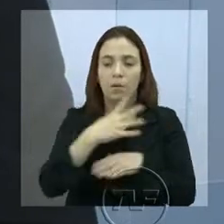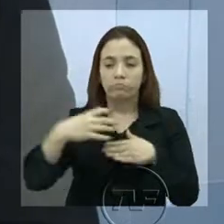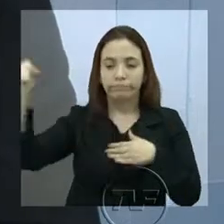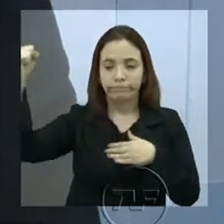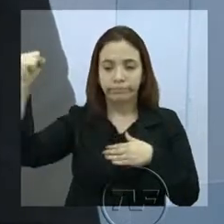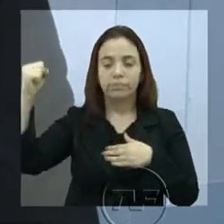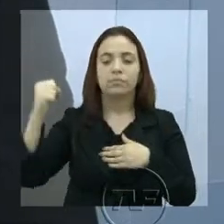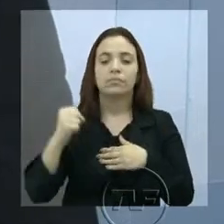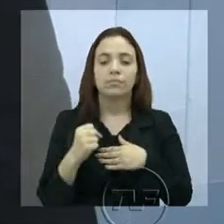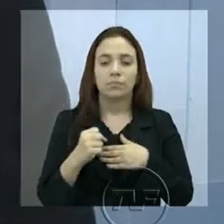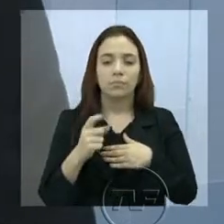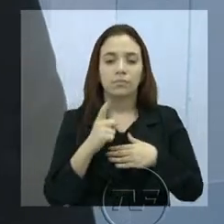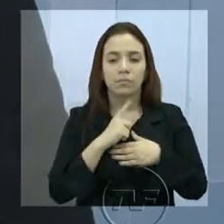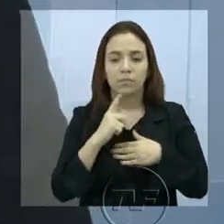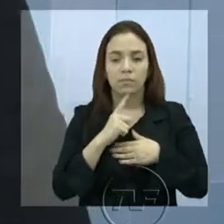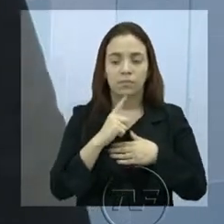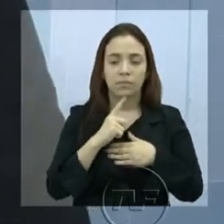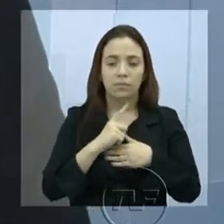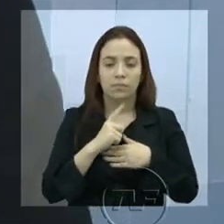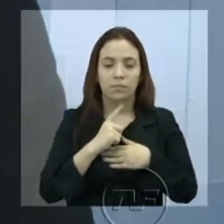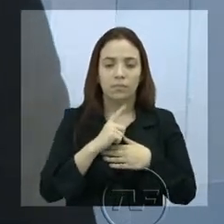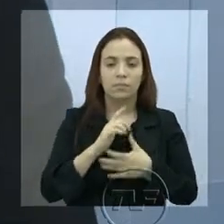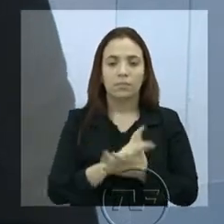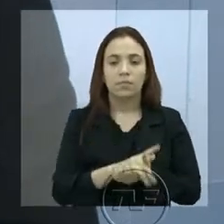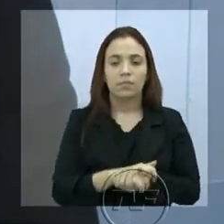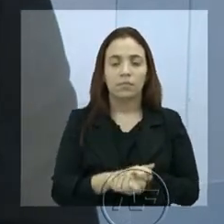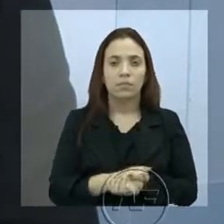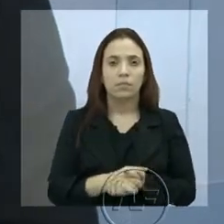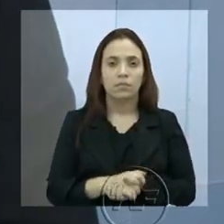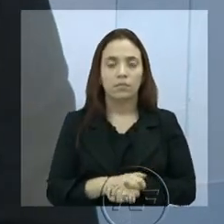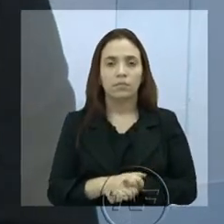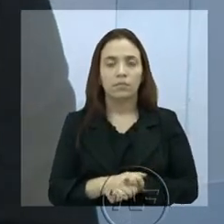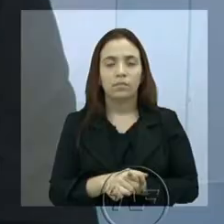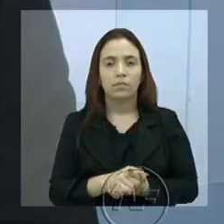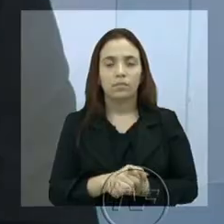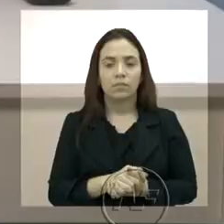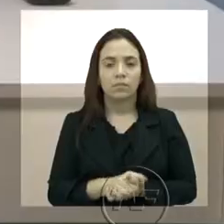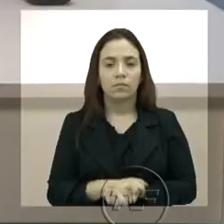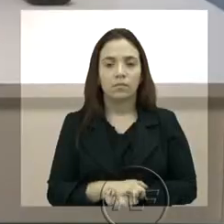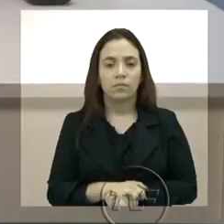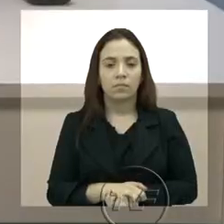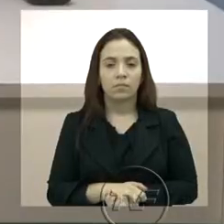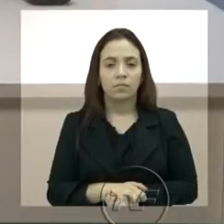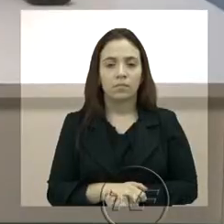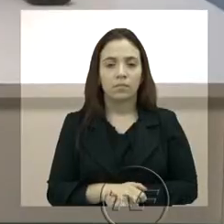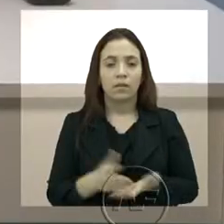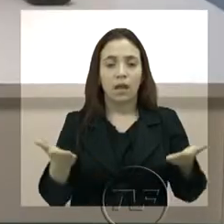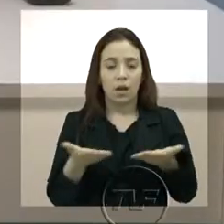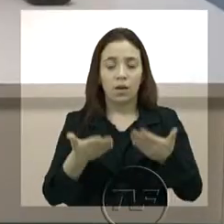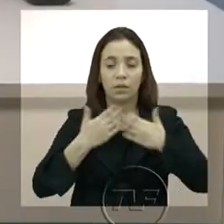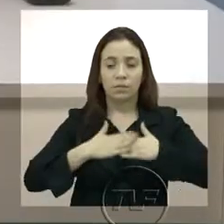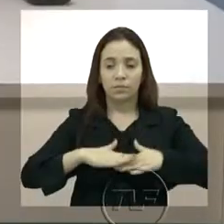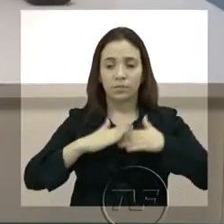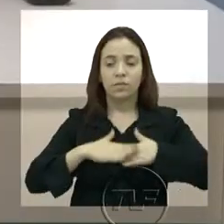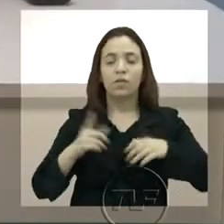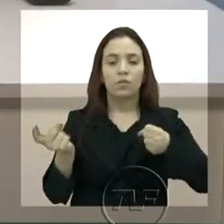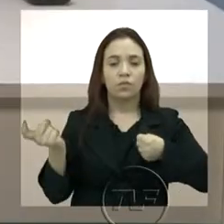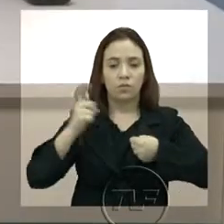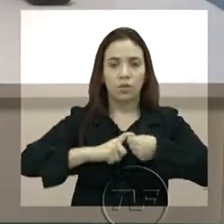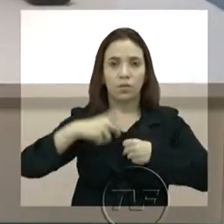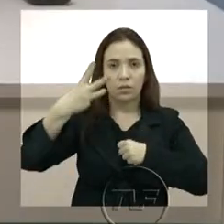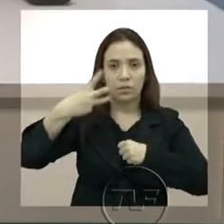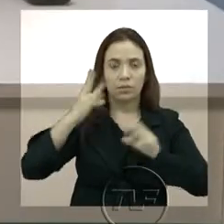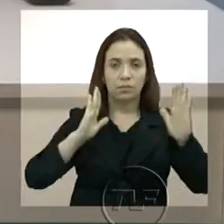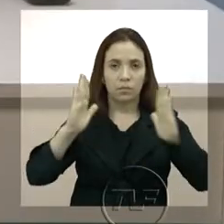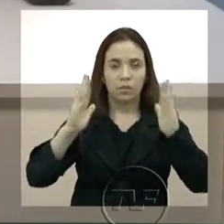né? É uma questão antiga, não, secular. Secular. Vamos para o segundo intervalo. Daqui a pouco a gente volta com o terceiro